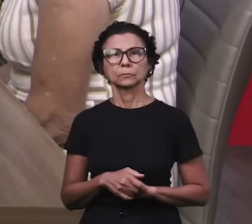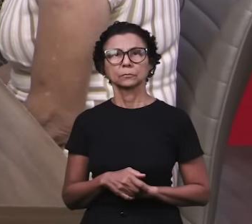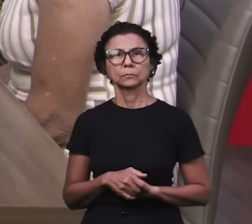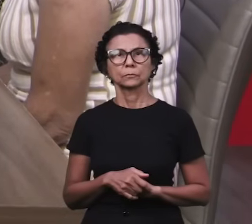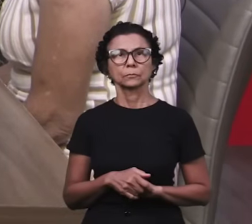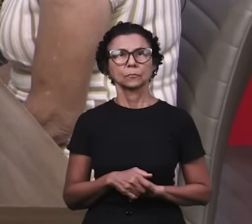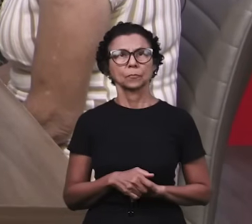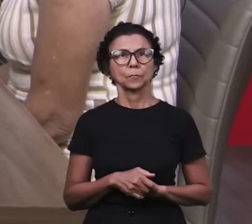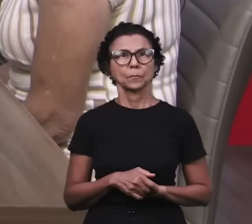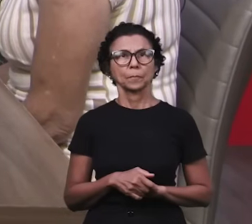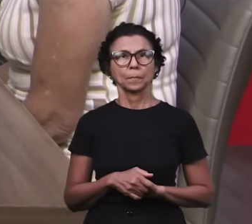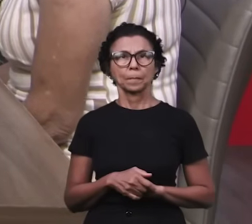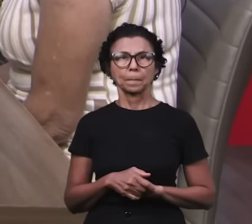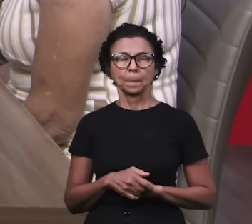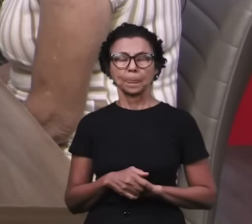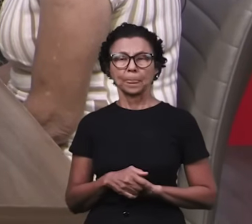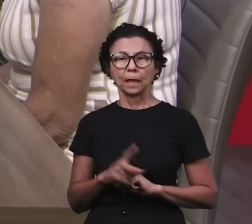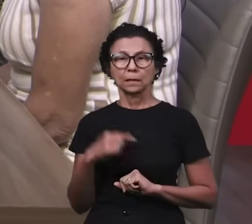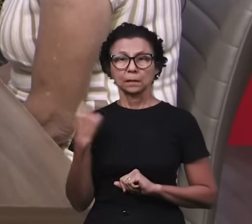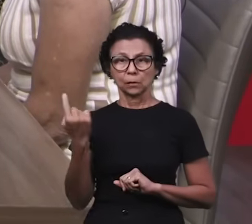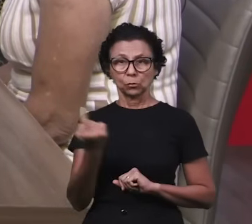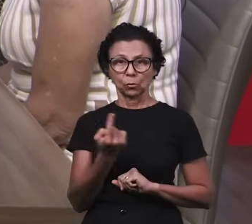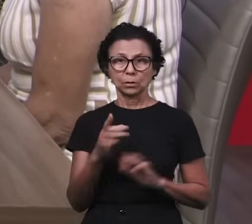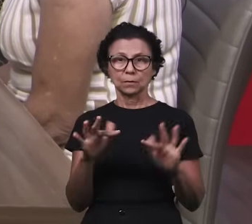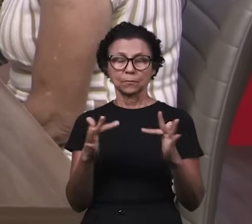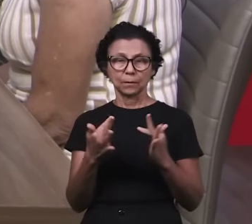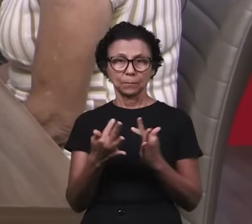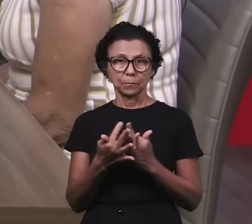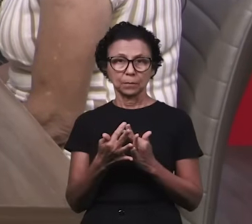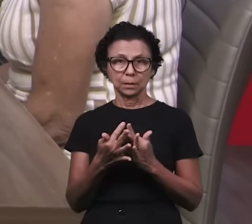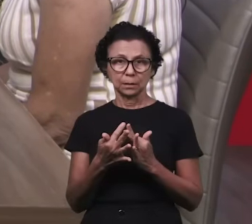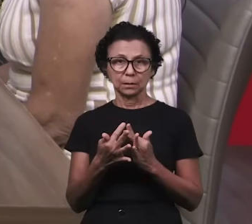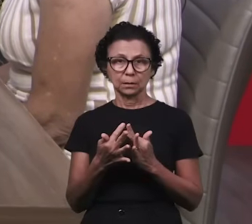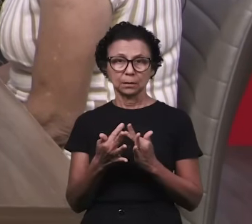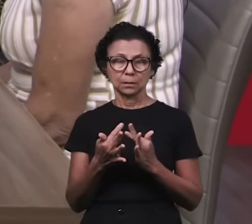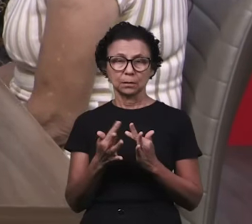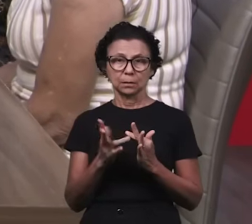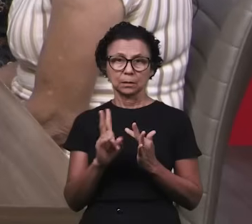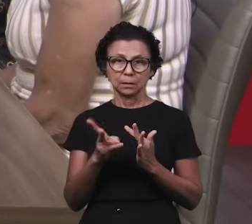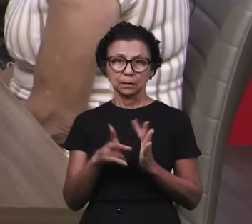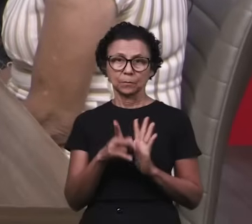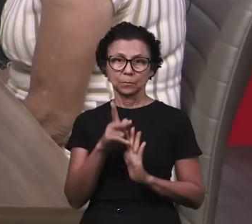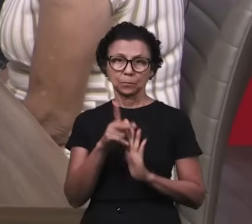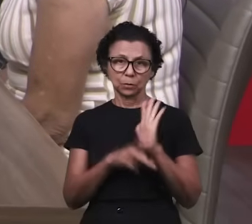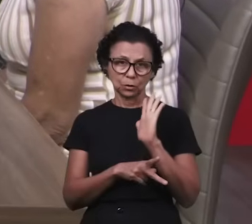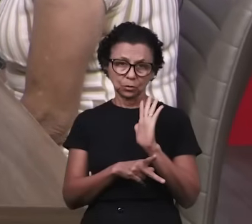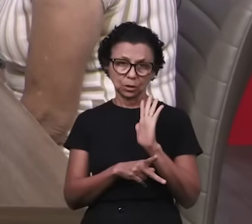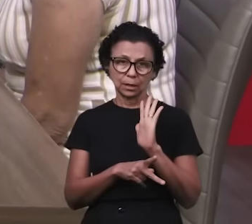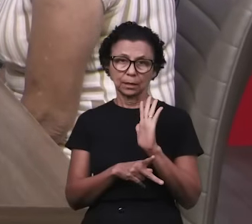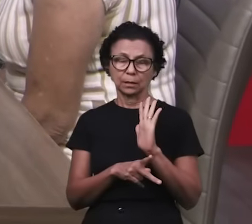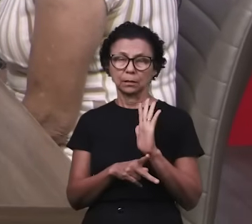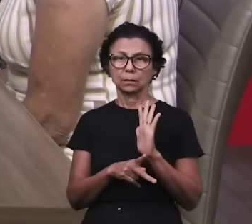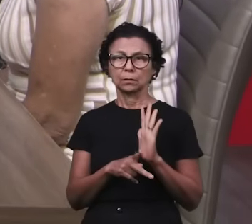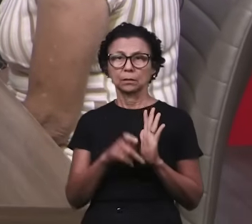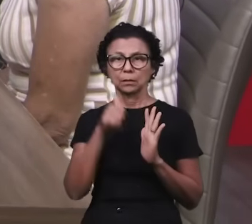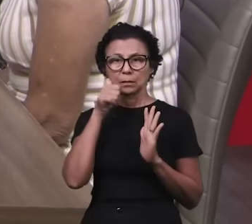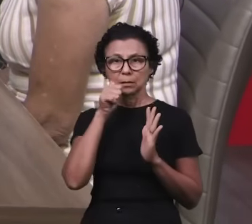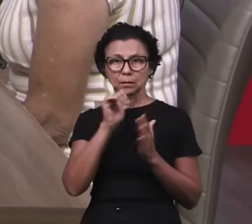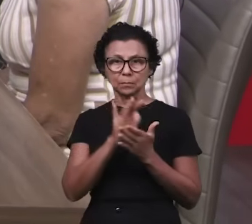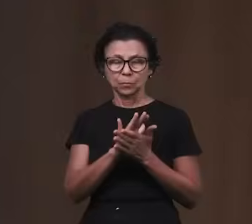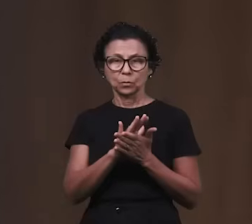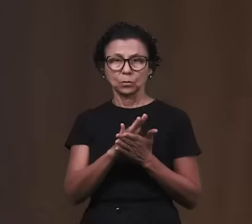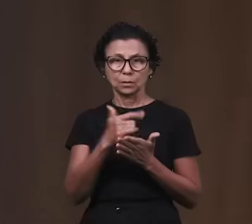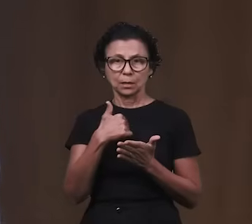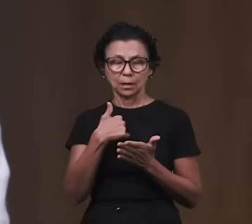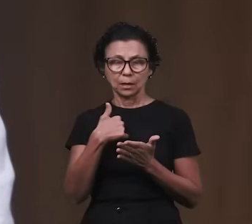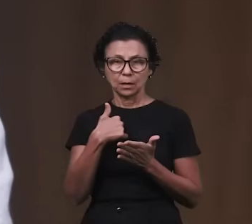fazer tem que ter um projeto e um planejamento. E o nosso projeto, quando nós casamos, quando vier os filhos, o primeiro